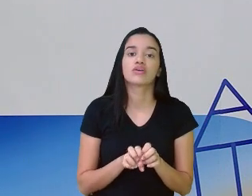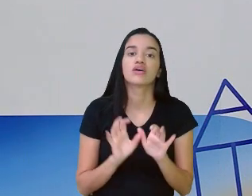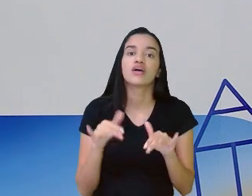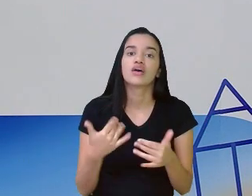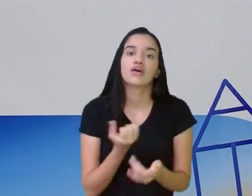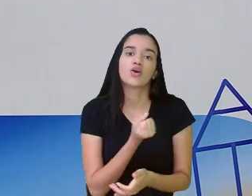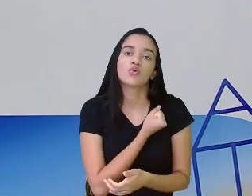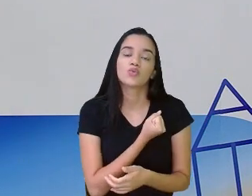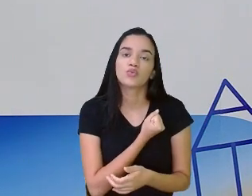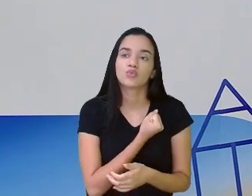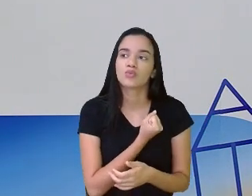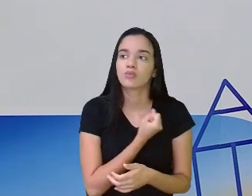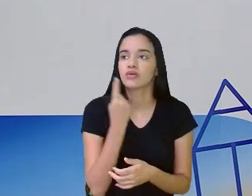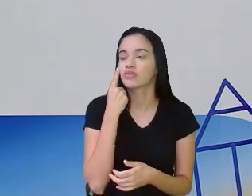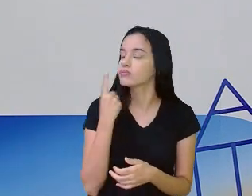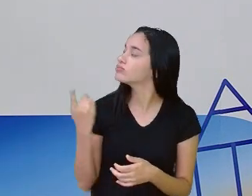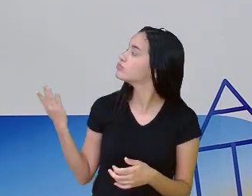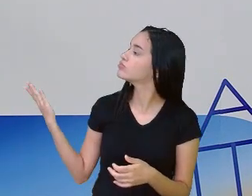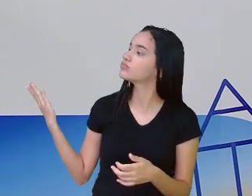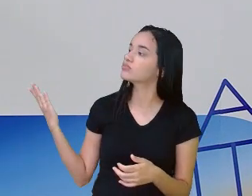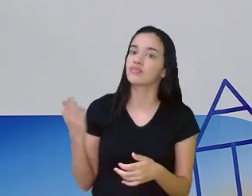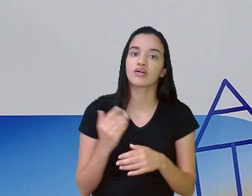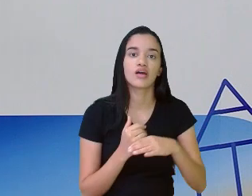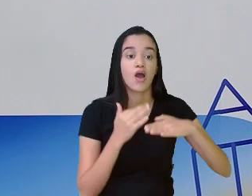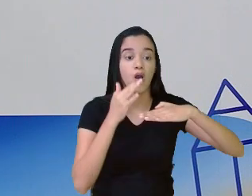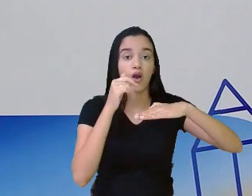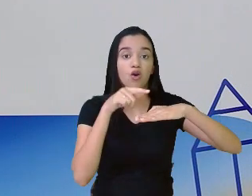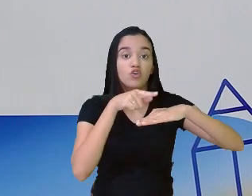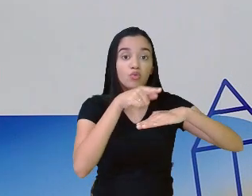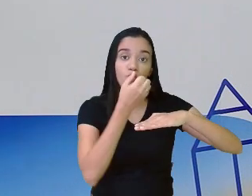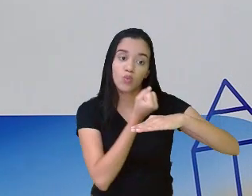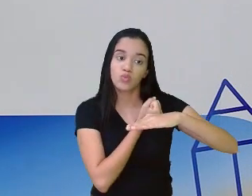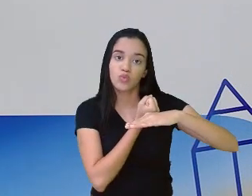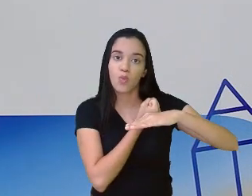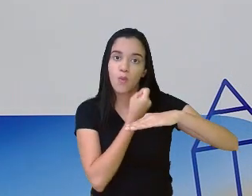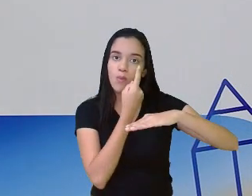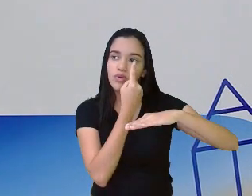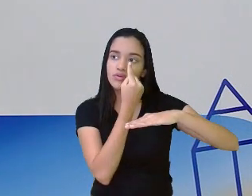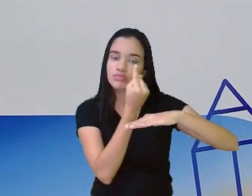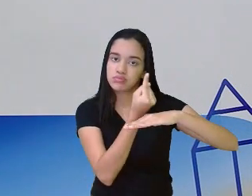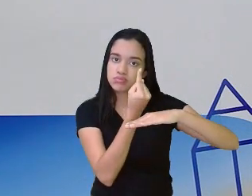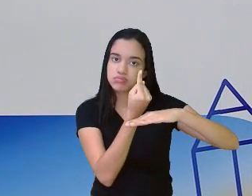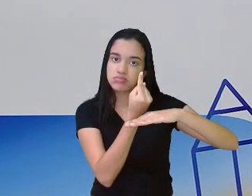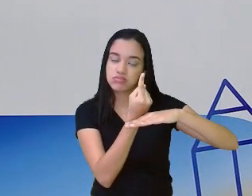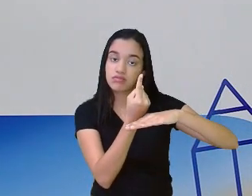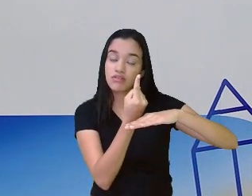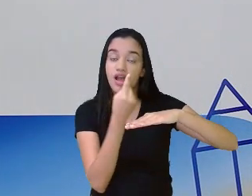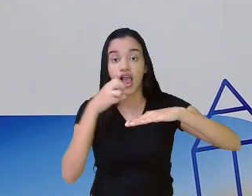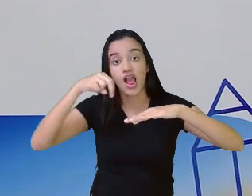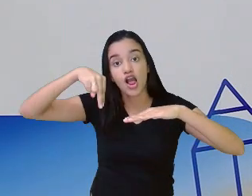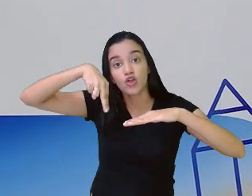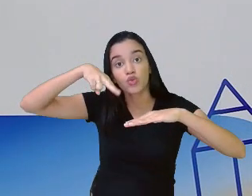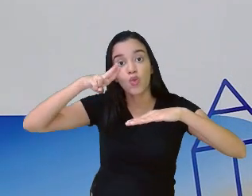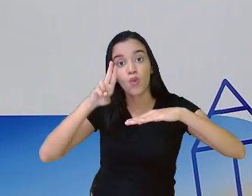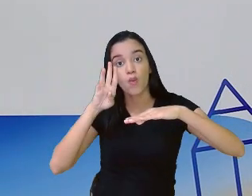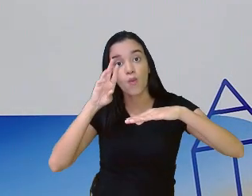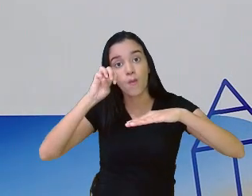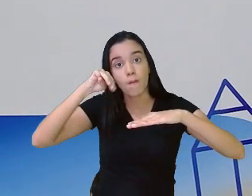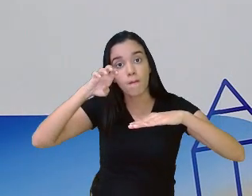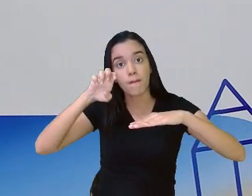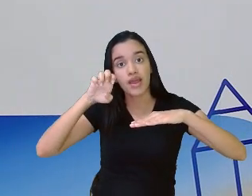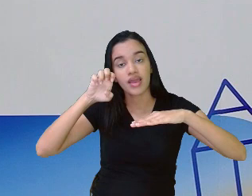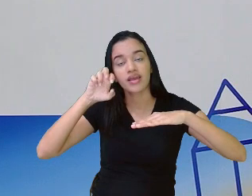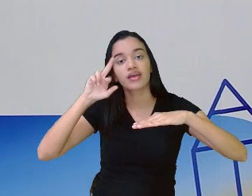O número de cima é chamado de numerador. É o número escrito na parte superior e